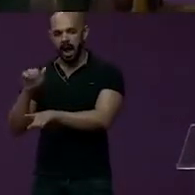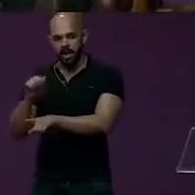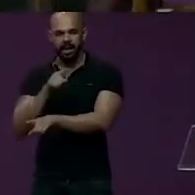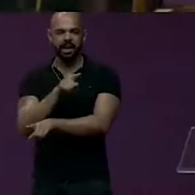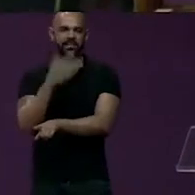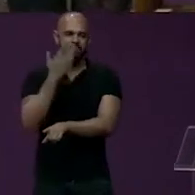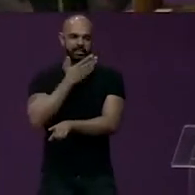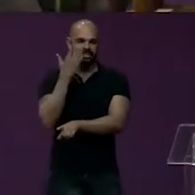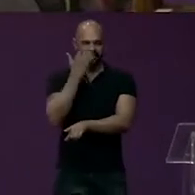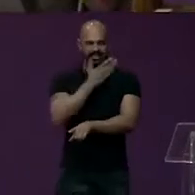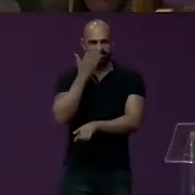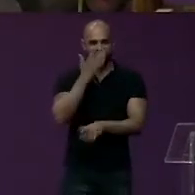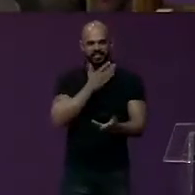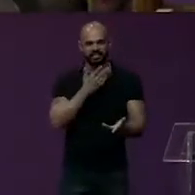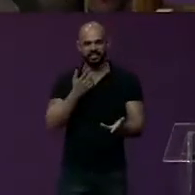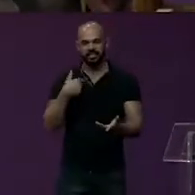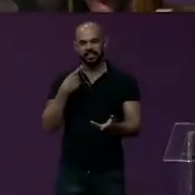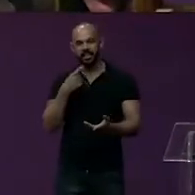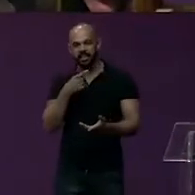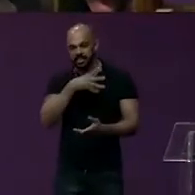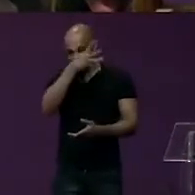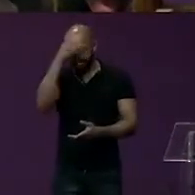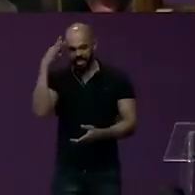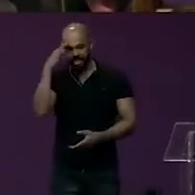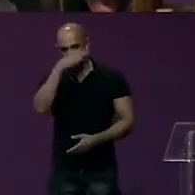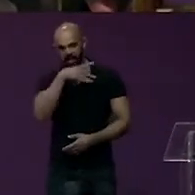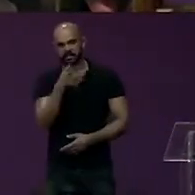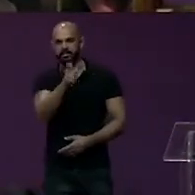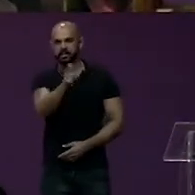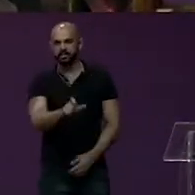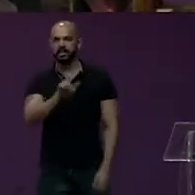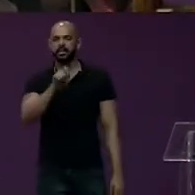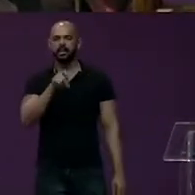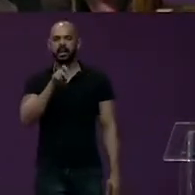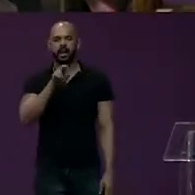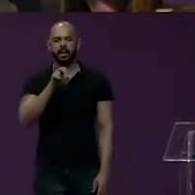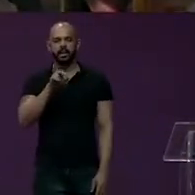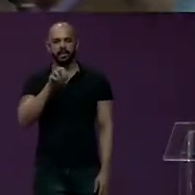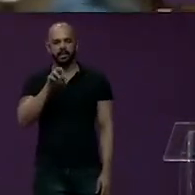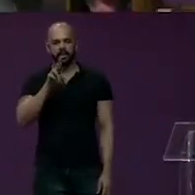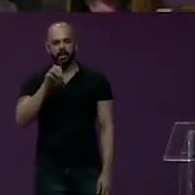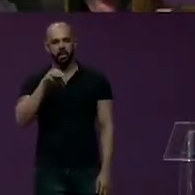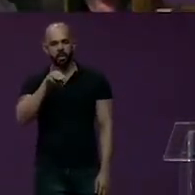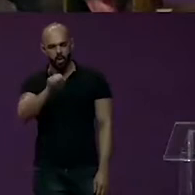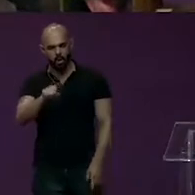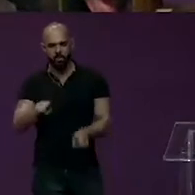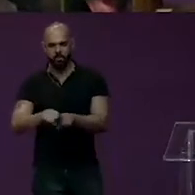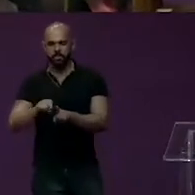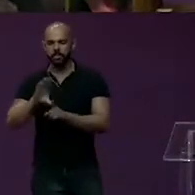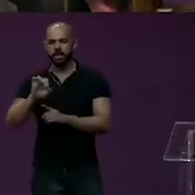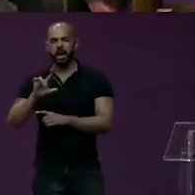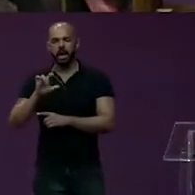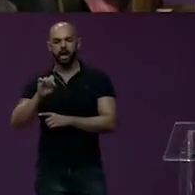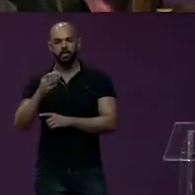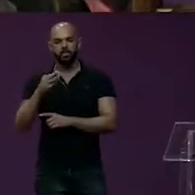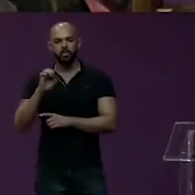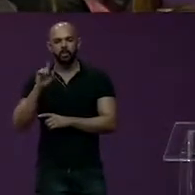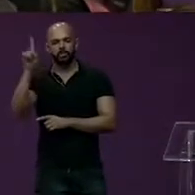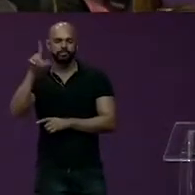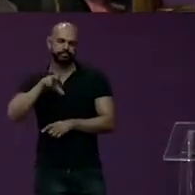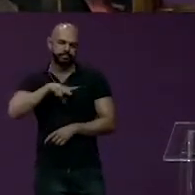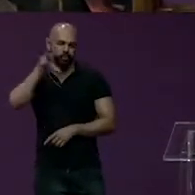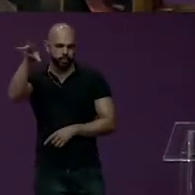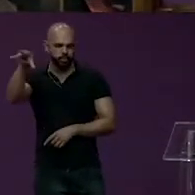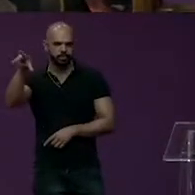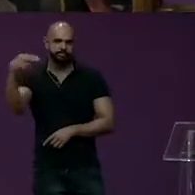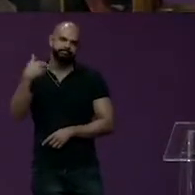você, eu tô assim que eu não esqueço ninguém. Akira Roma, o Carlos Morel hoje está em Portugal, não pôde